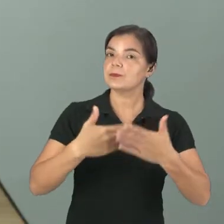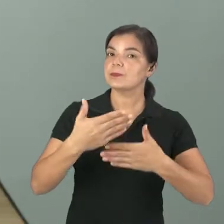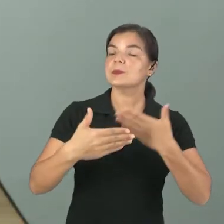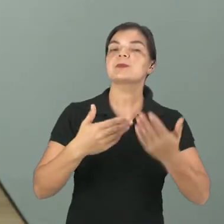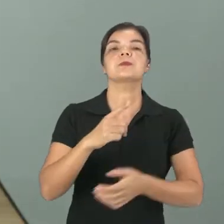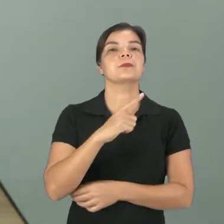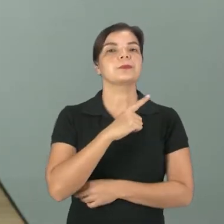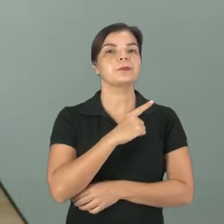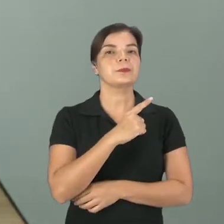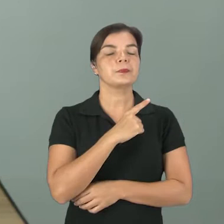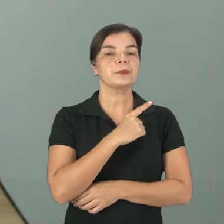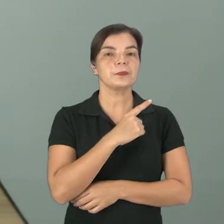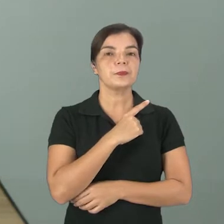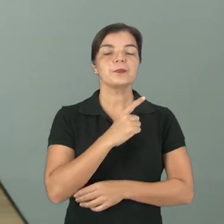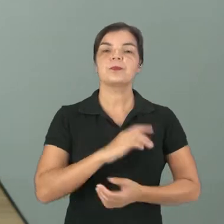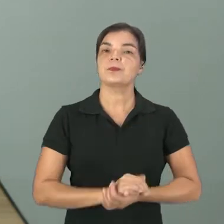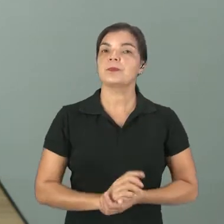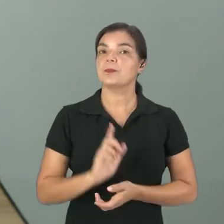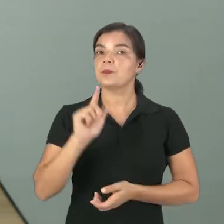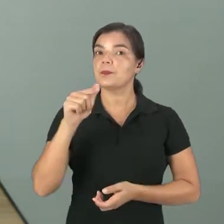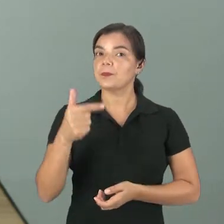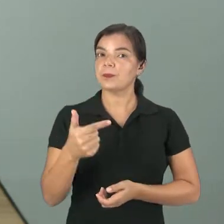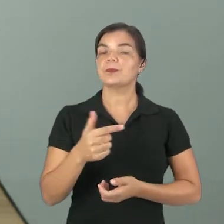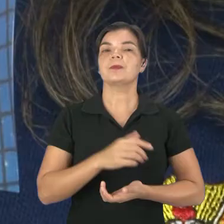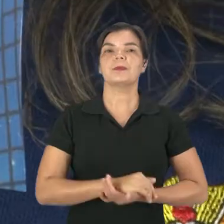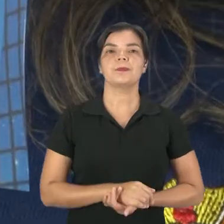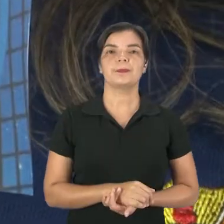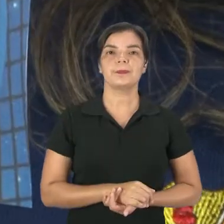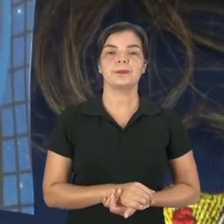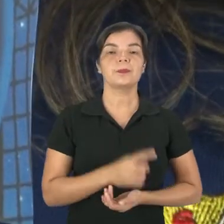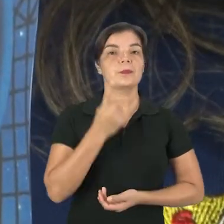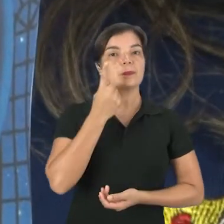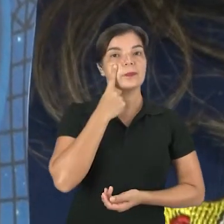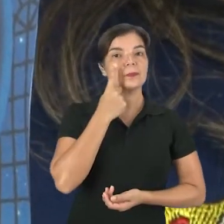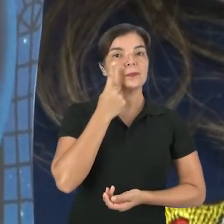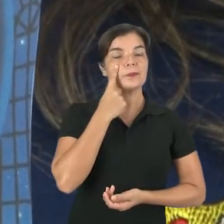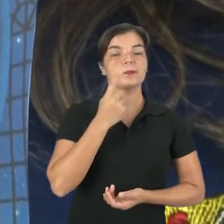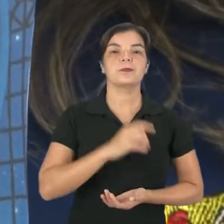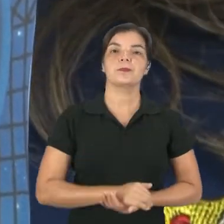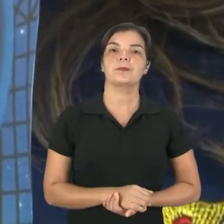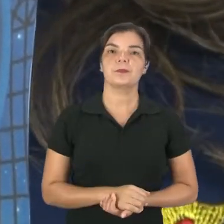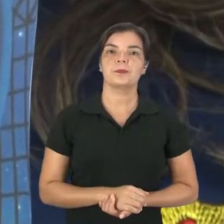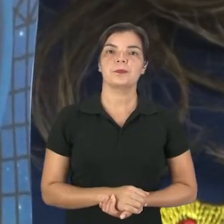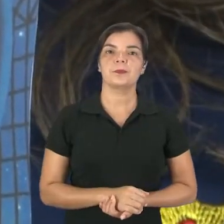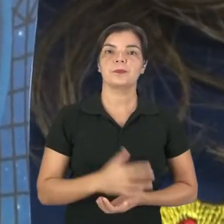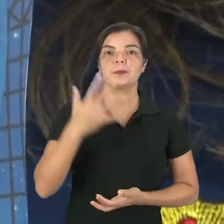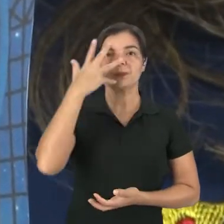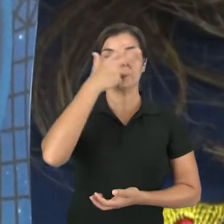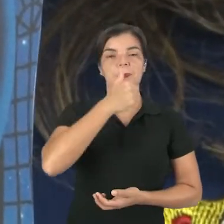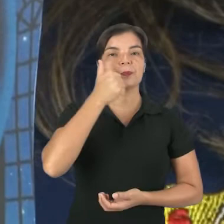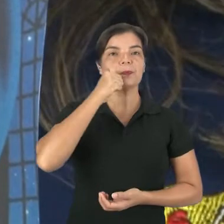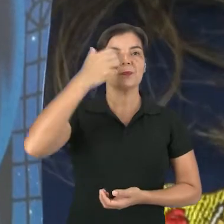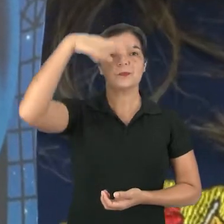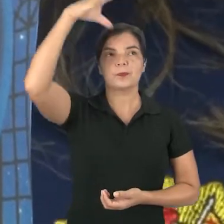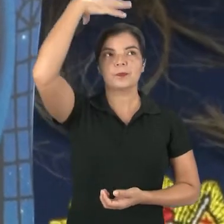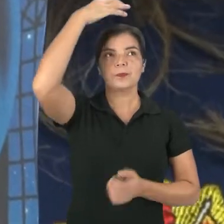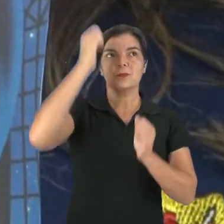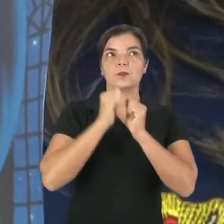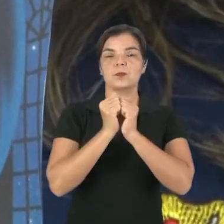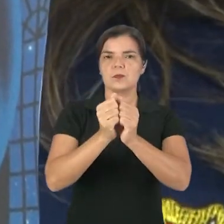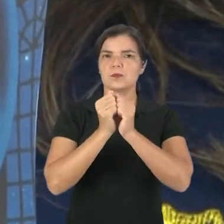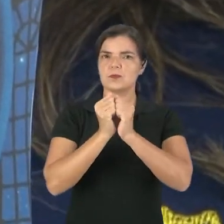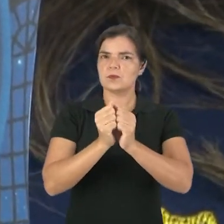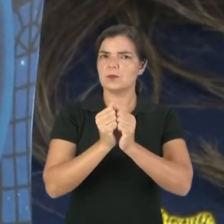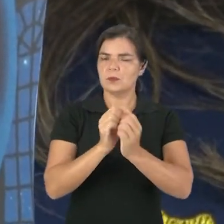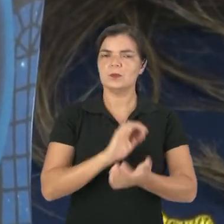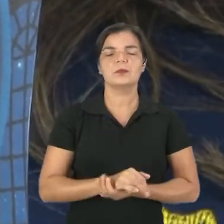avançar, temos aqui outros personagens. Olhem só. Uma bela princesa